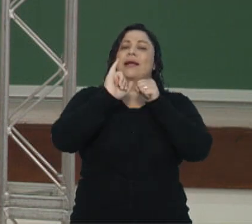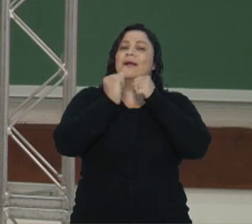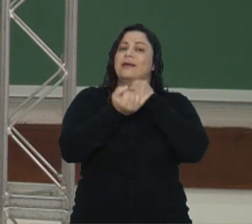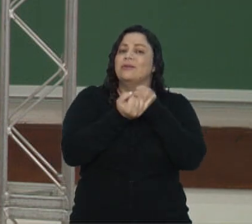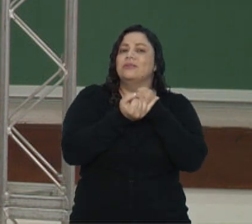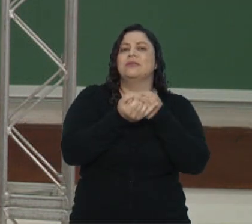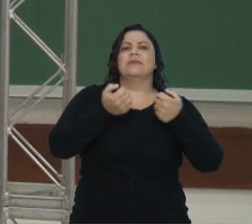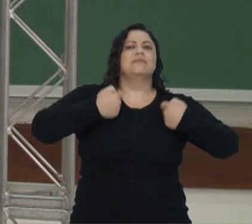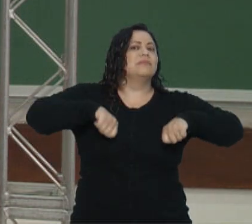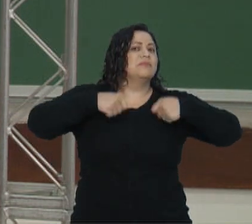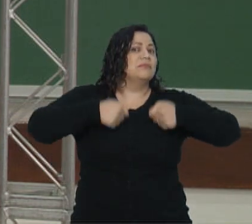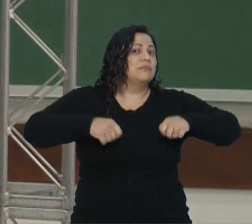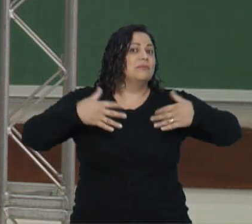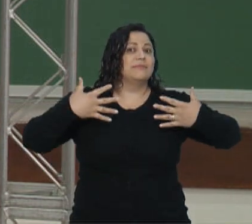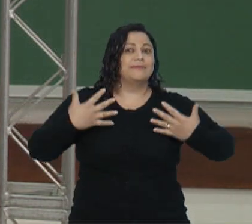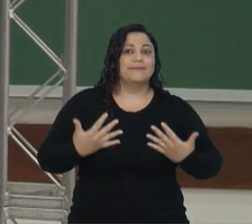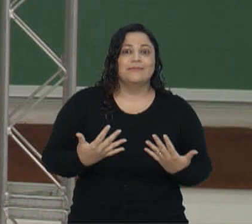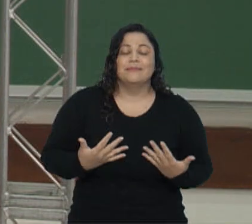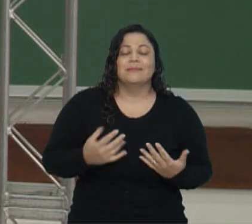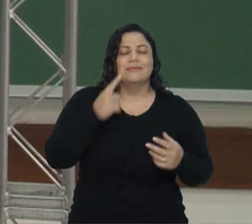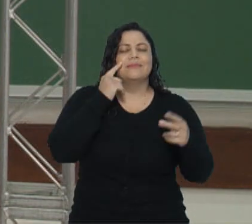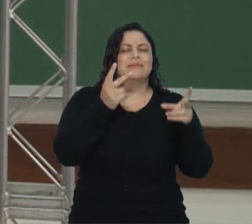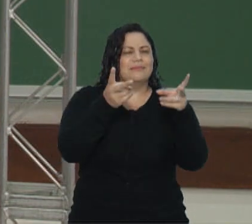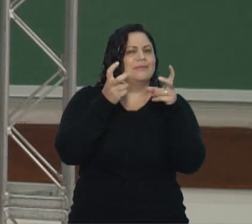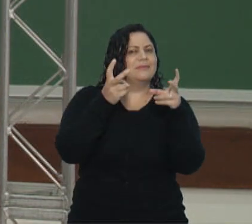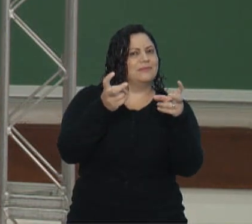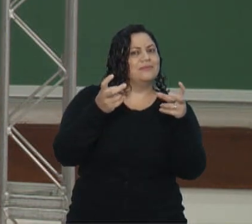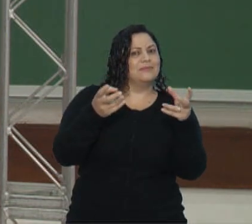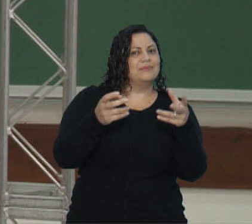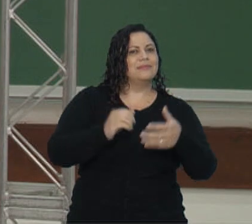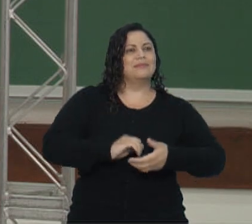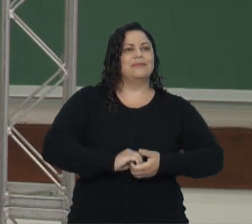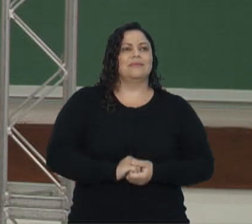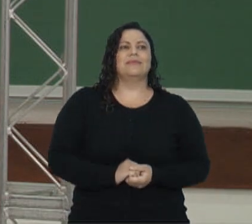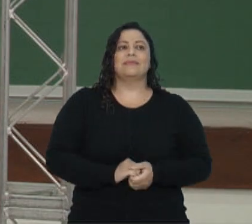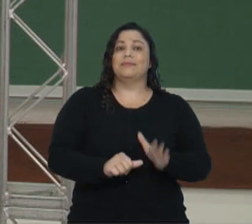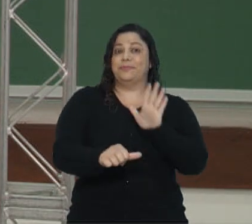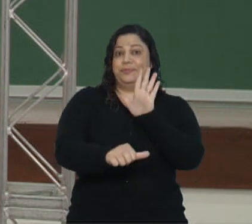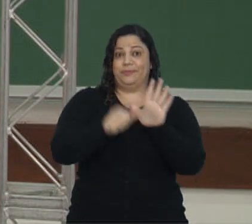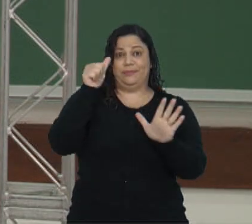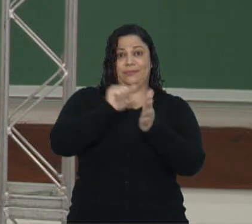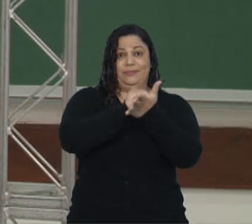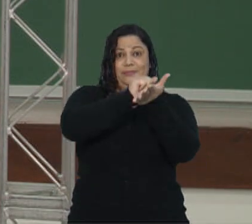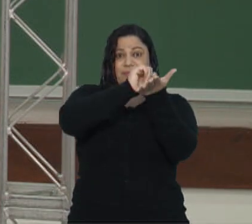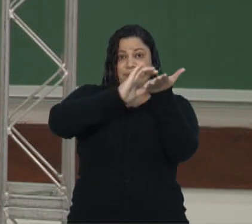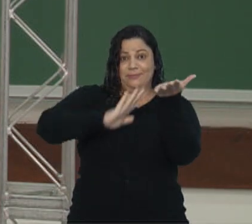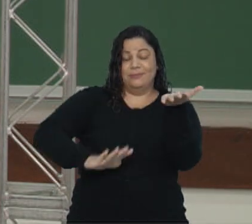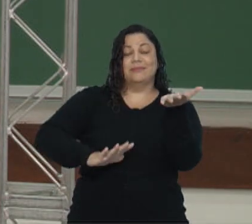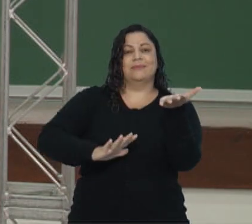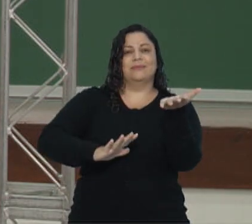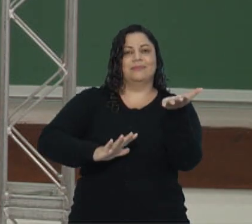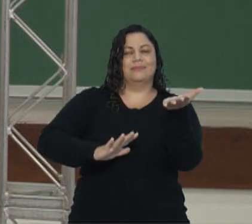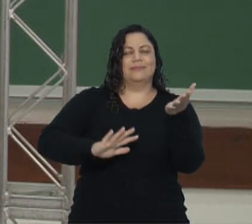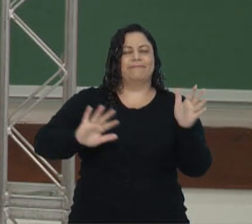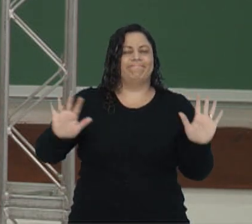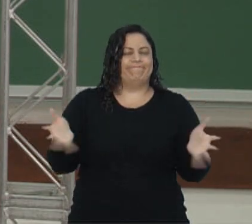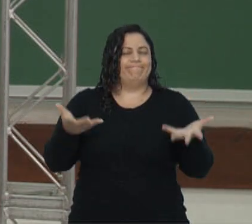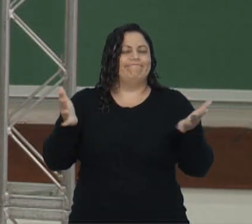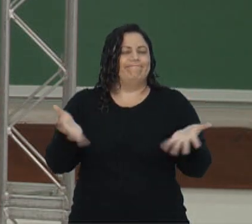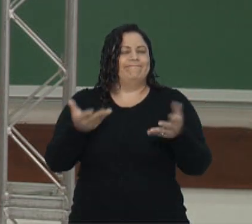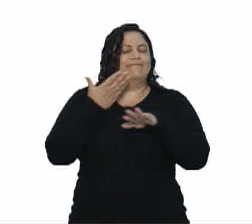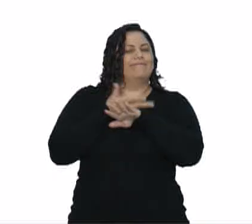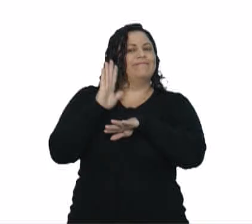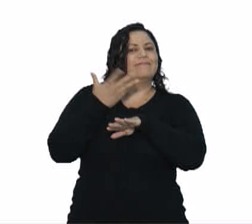certo? Então a gente vai observar isso. Vamos lá? Primeiro vamos entrar num exercício para a gente dar uma aquecida. Veja